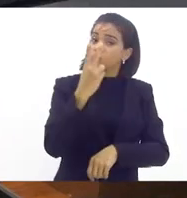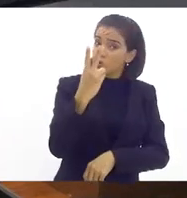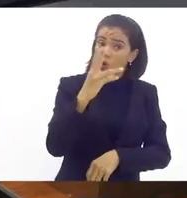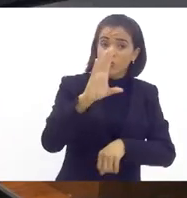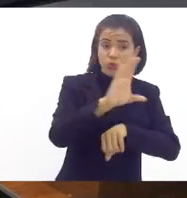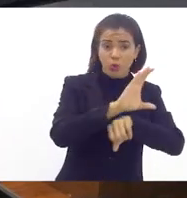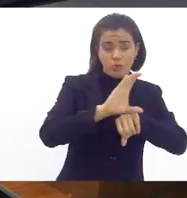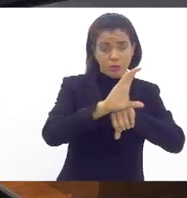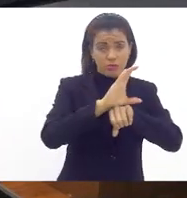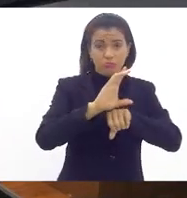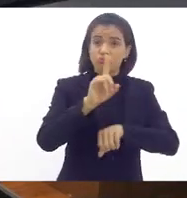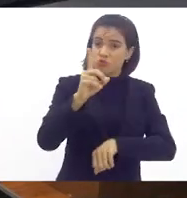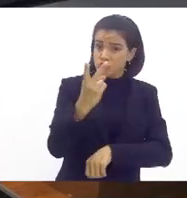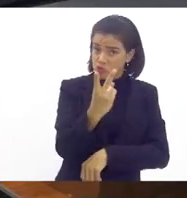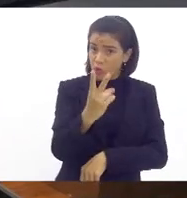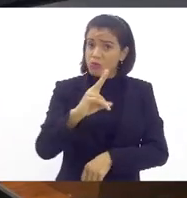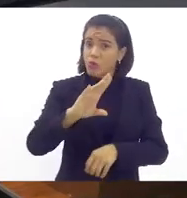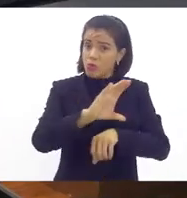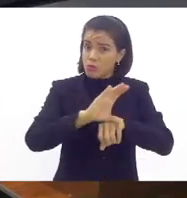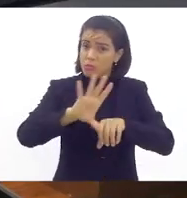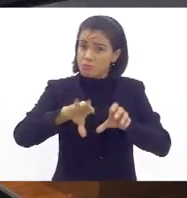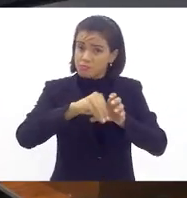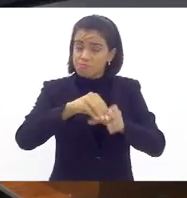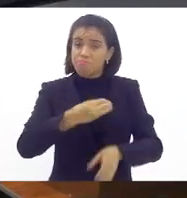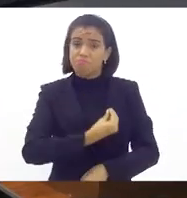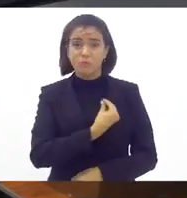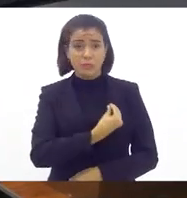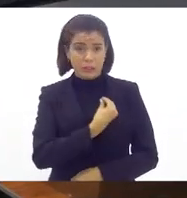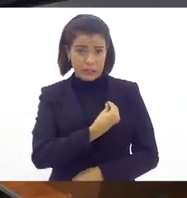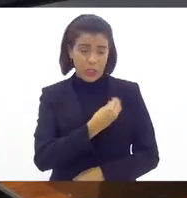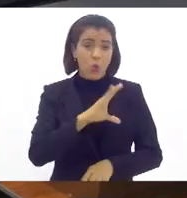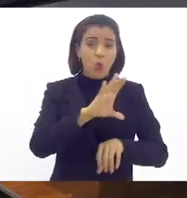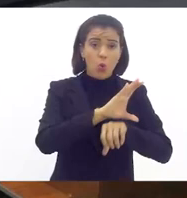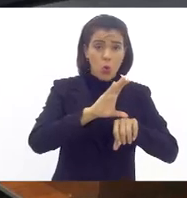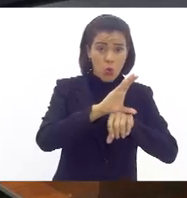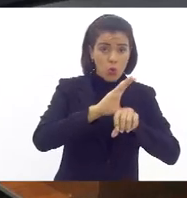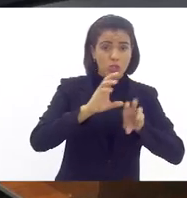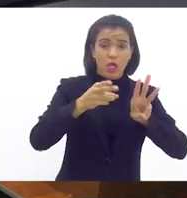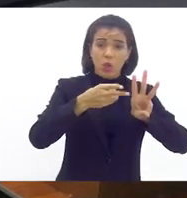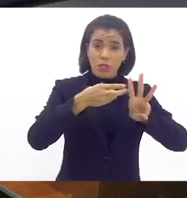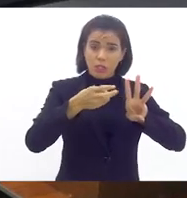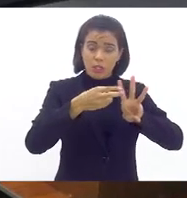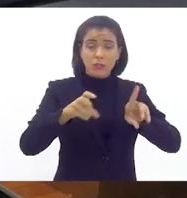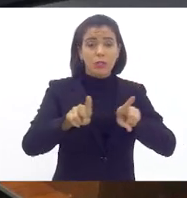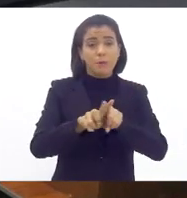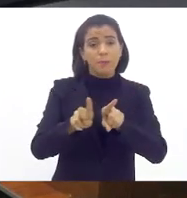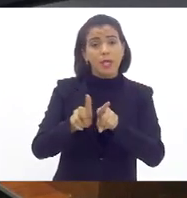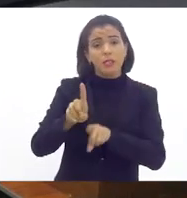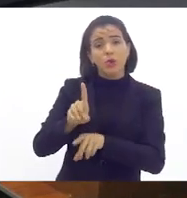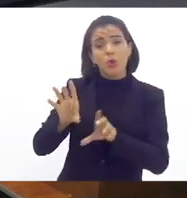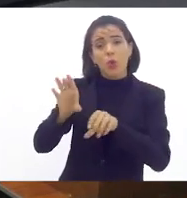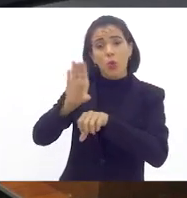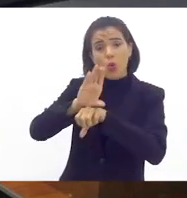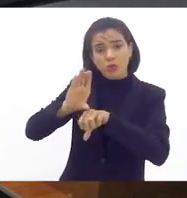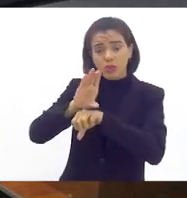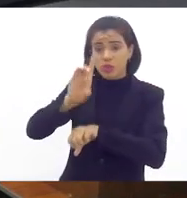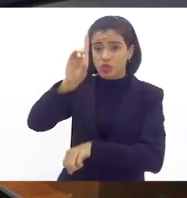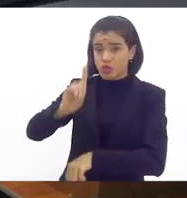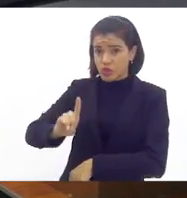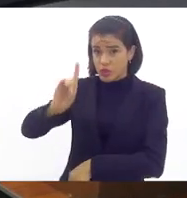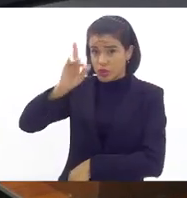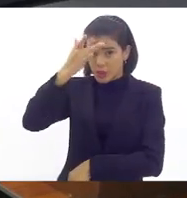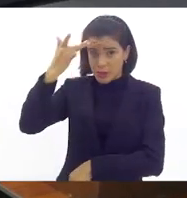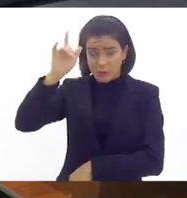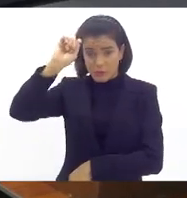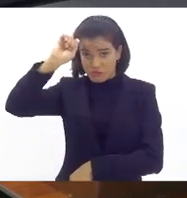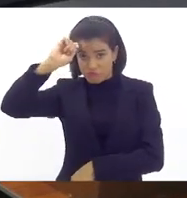execução da lei, os dois estão presentes aqui, o conselho indígena e o conselho dos direitos do negro, então vamos, pessoal aí que mostra o